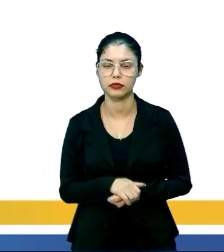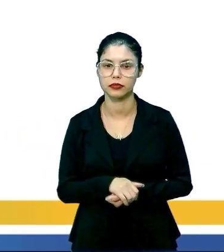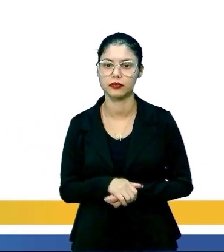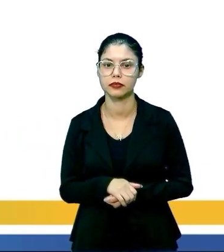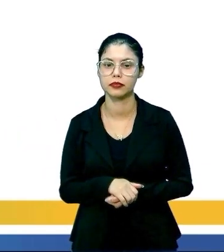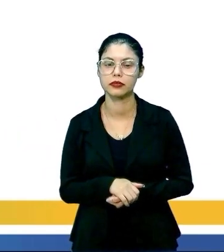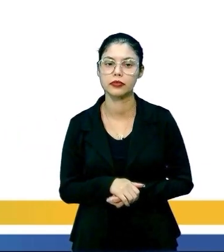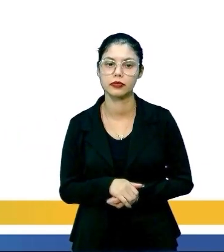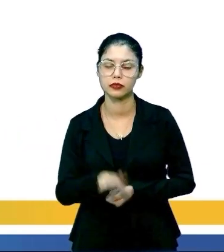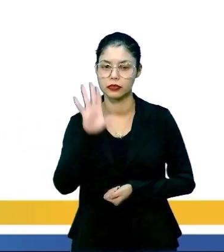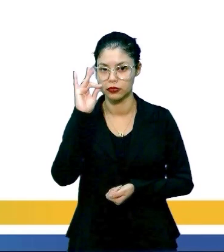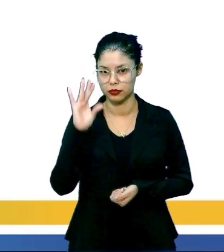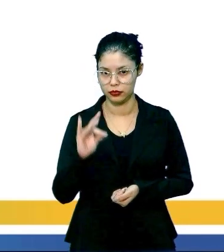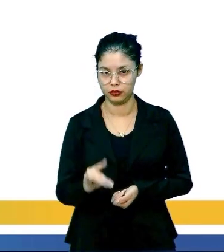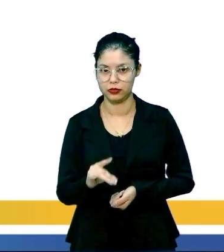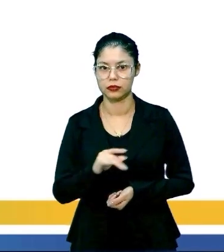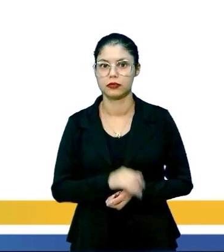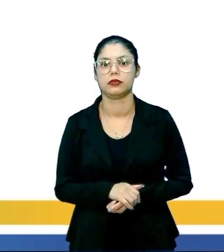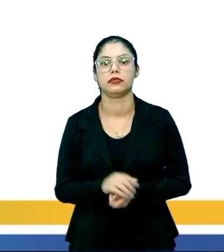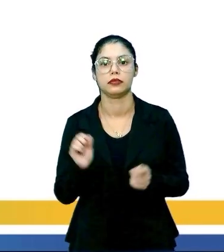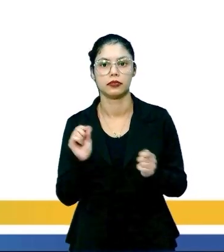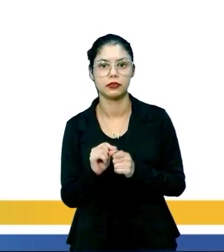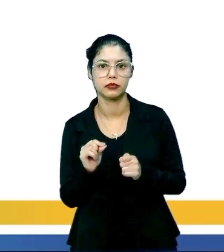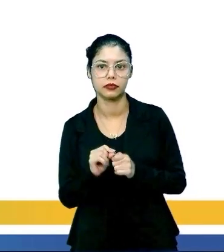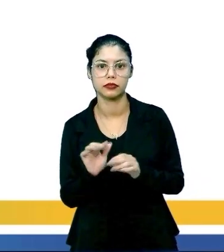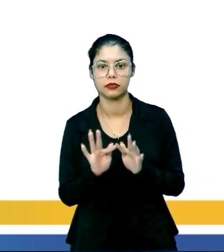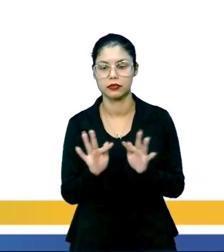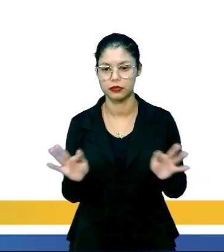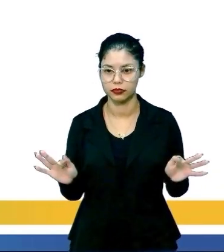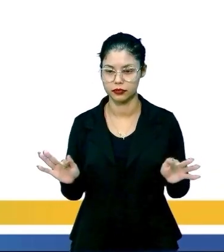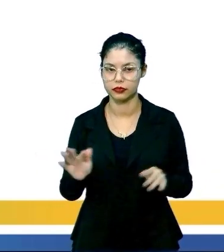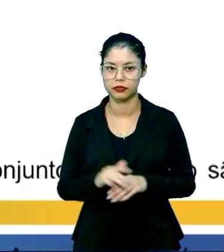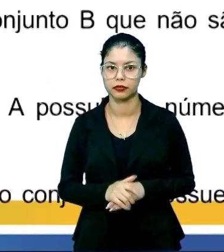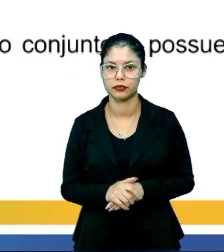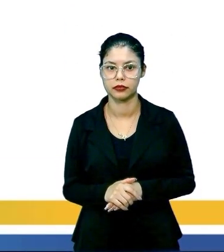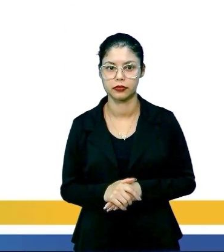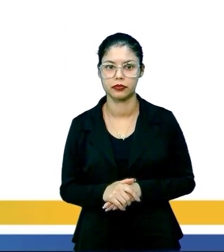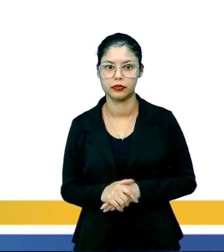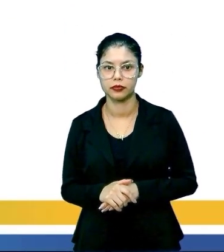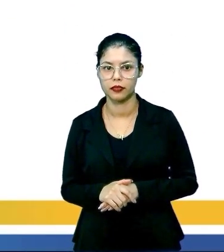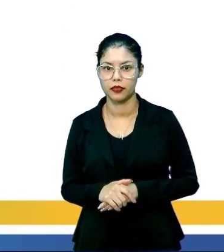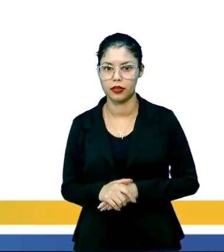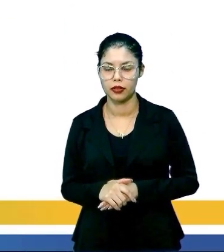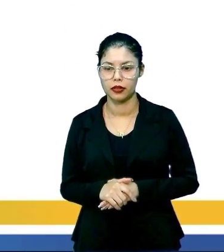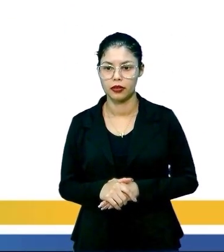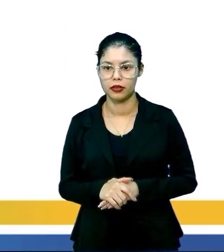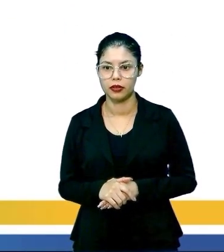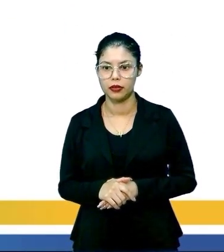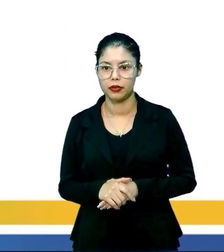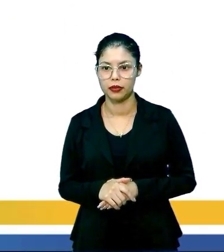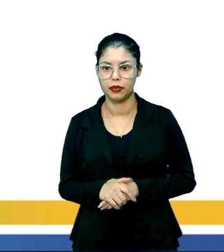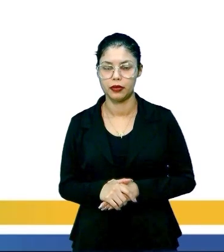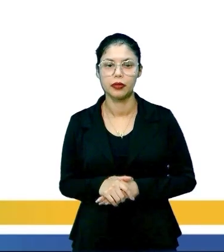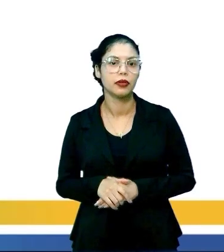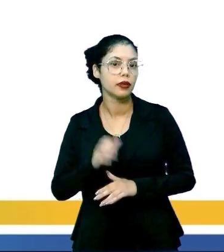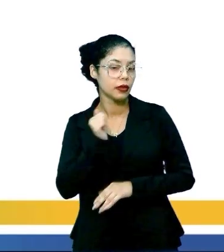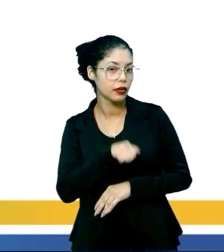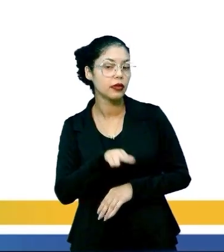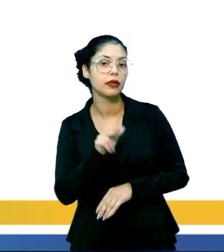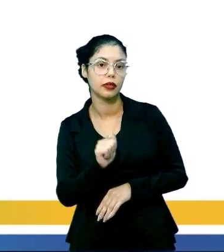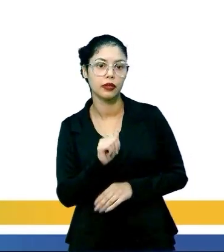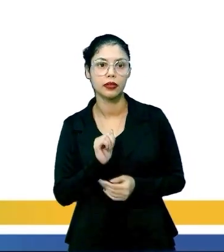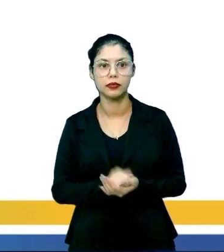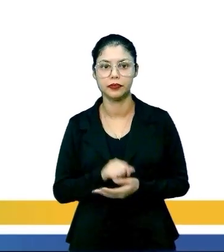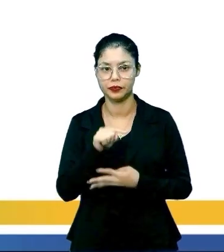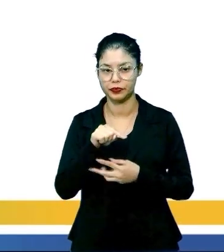os alunos, ela fala cada aluno formasse uma frase. Então, ela está falando aqui de Ana,